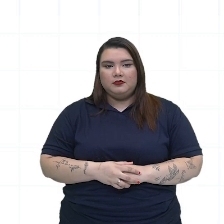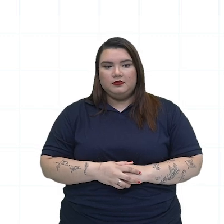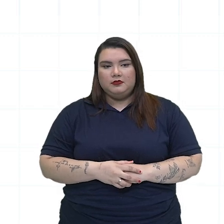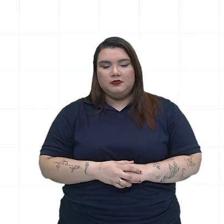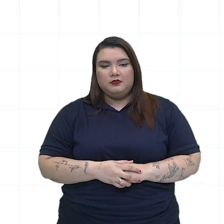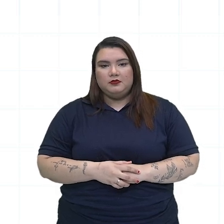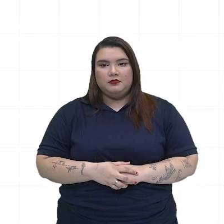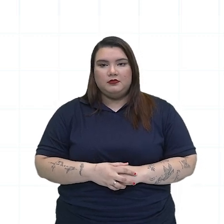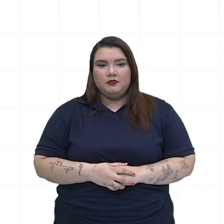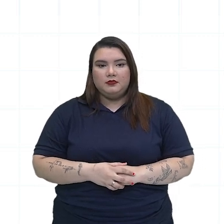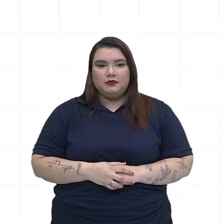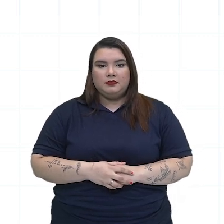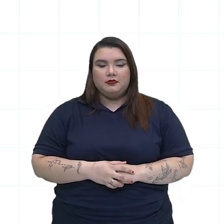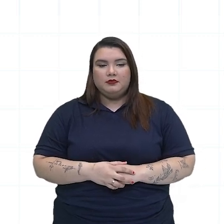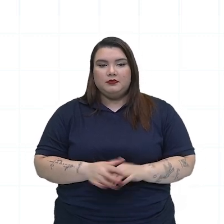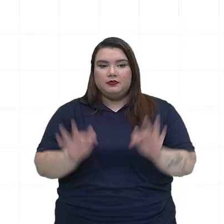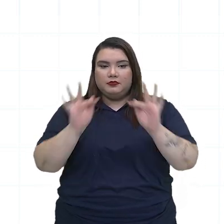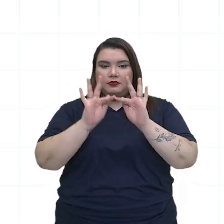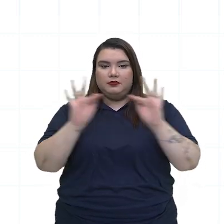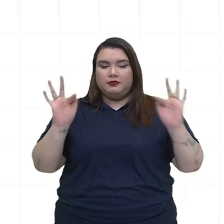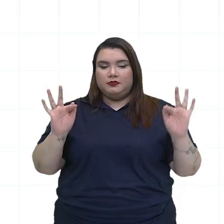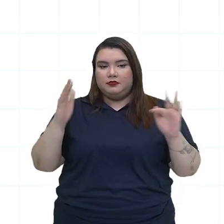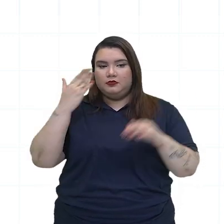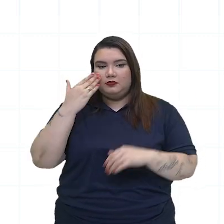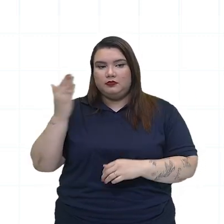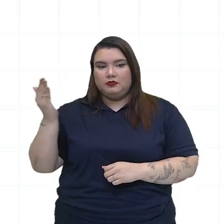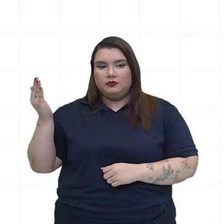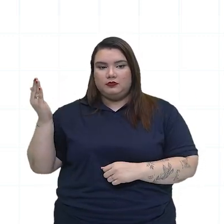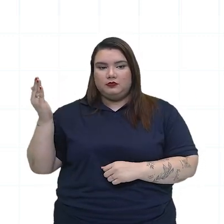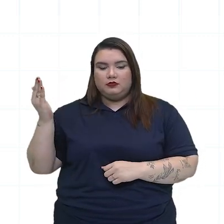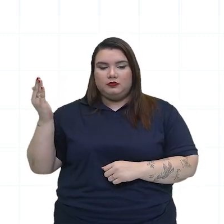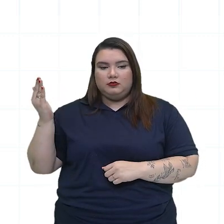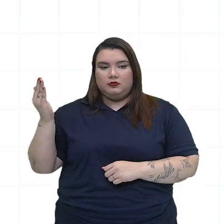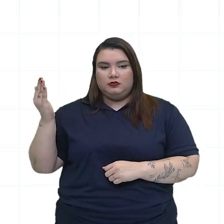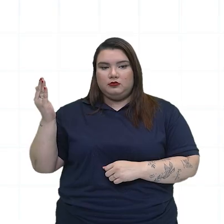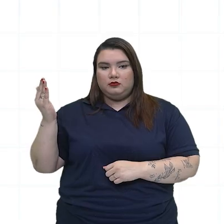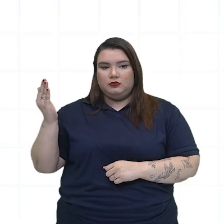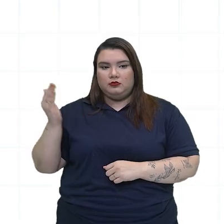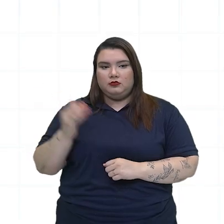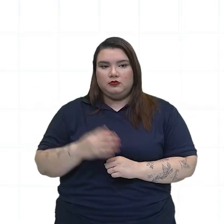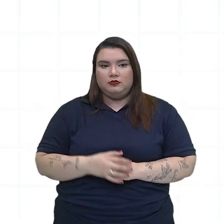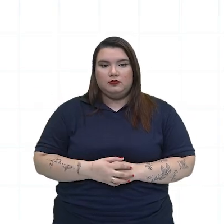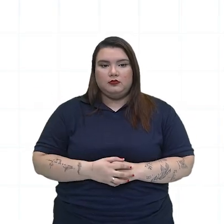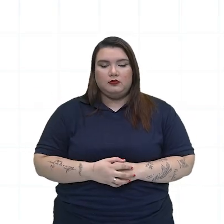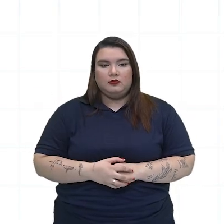assim, I, a quiet person.